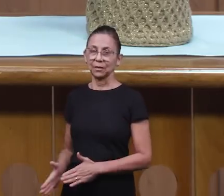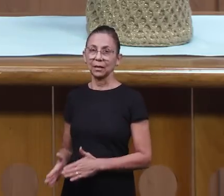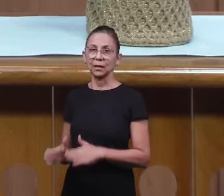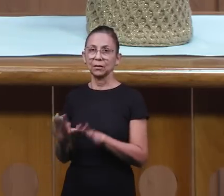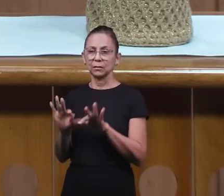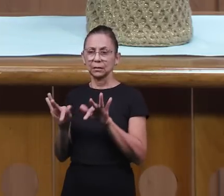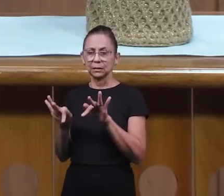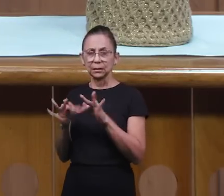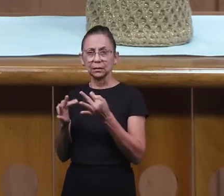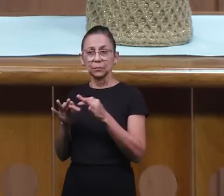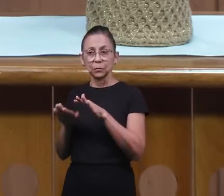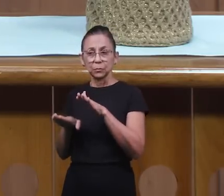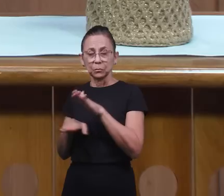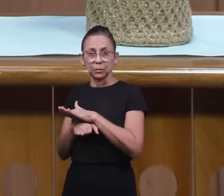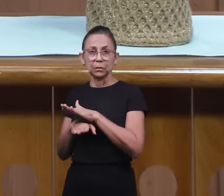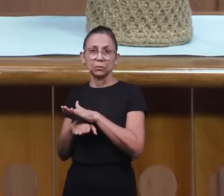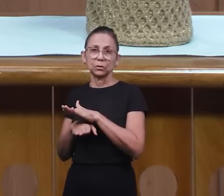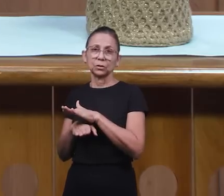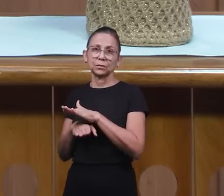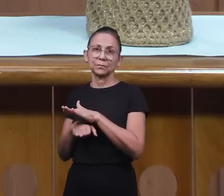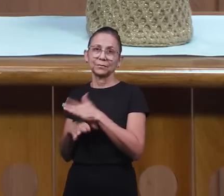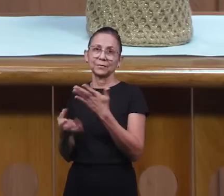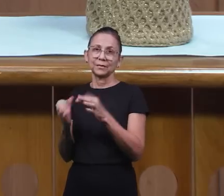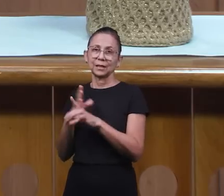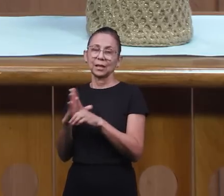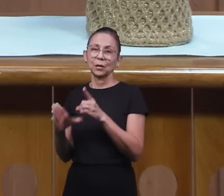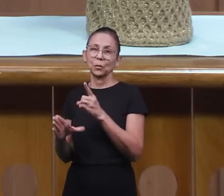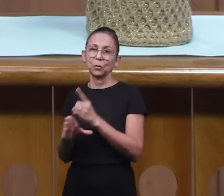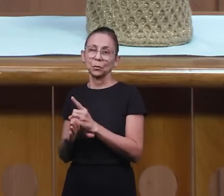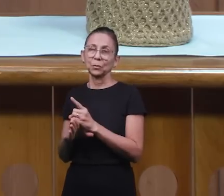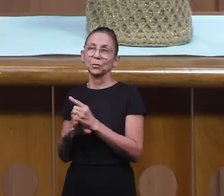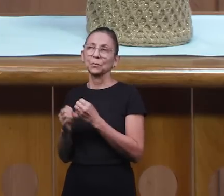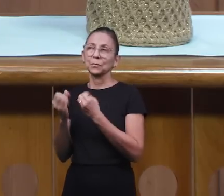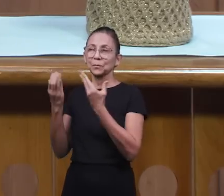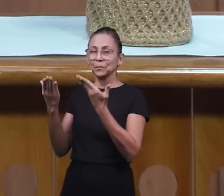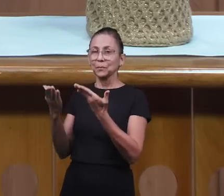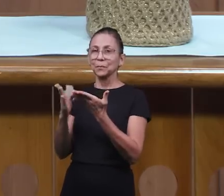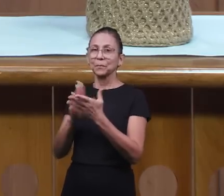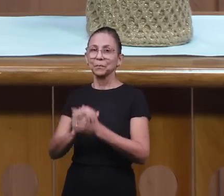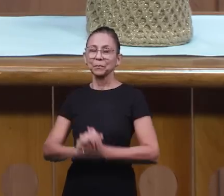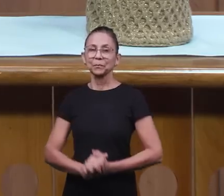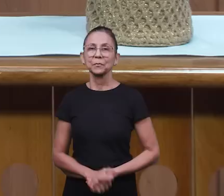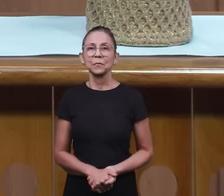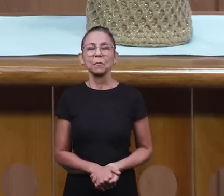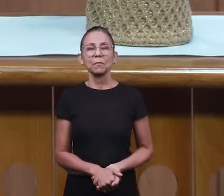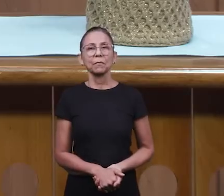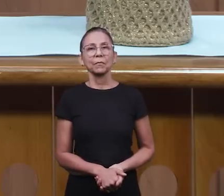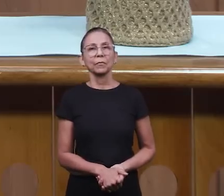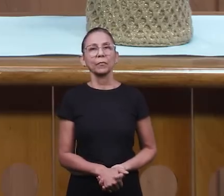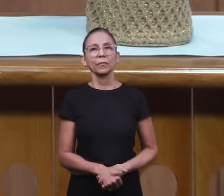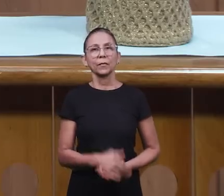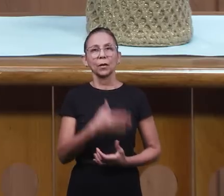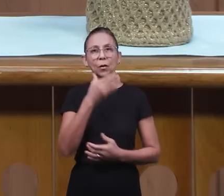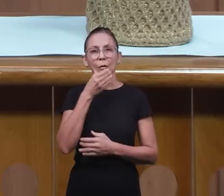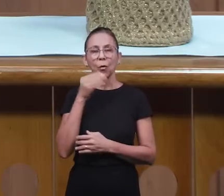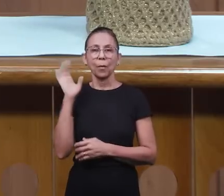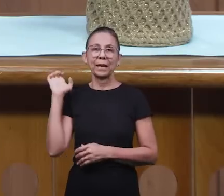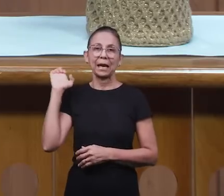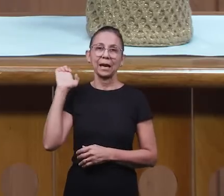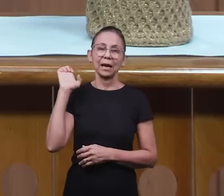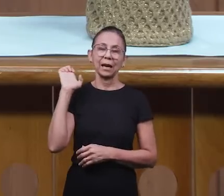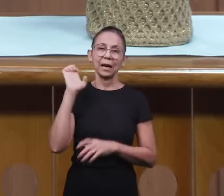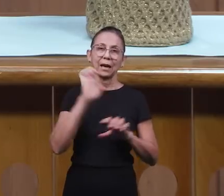que anda humildemente com o seu Deus, é o culto de Enoque, aquele que foi transladado, e porque ele